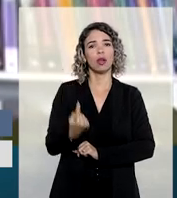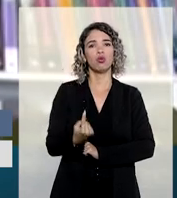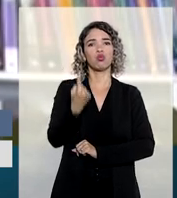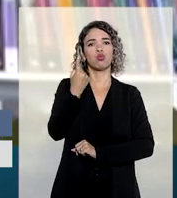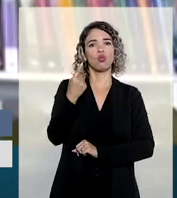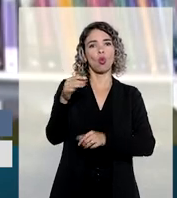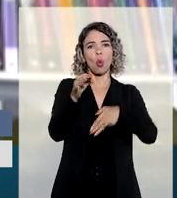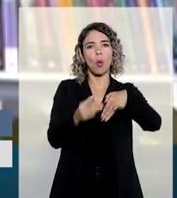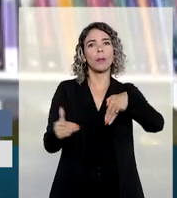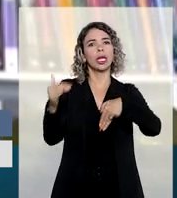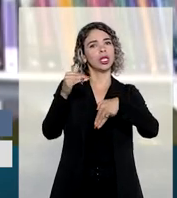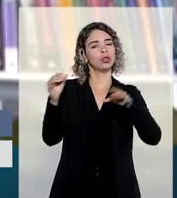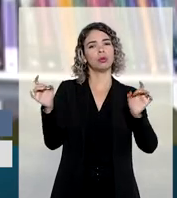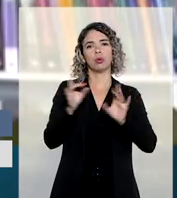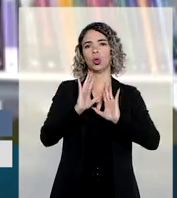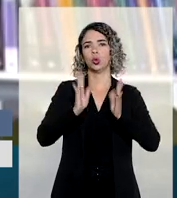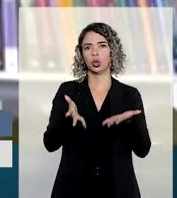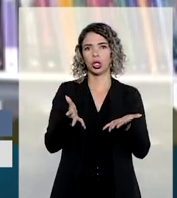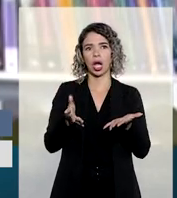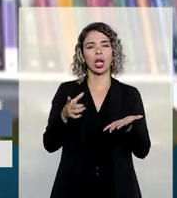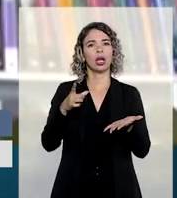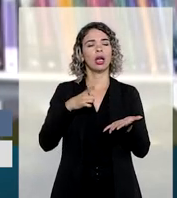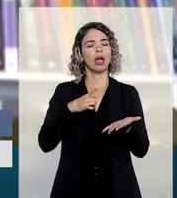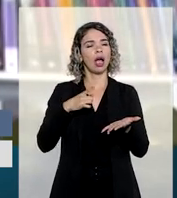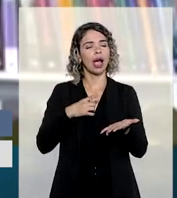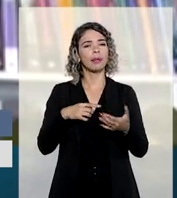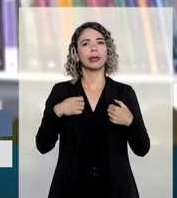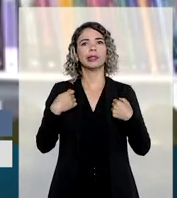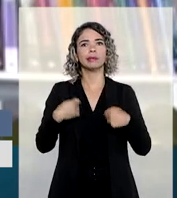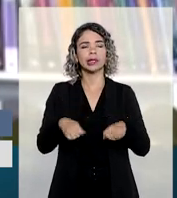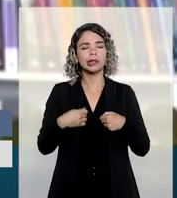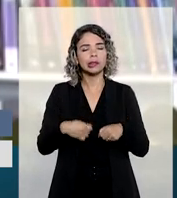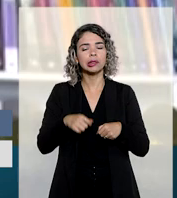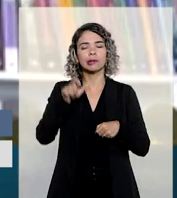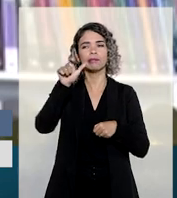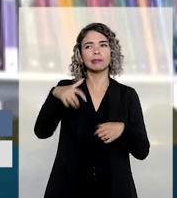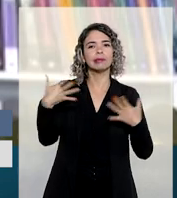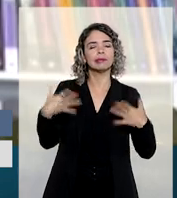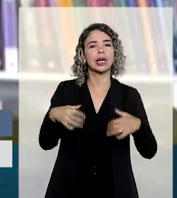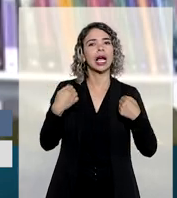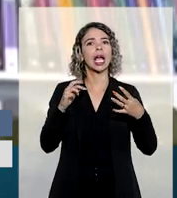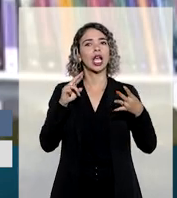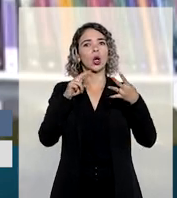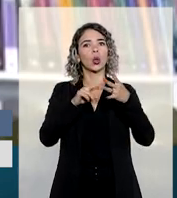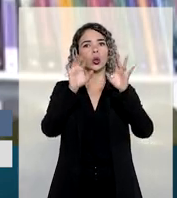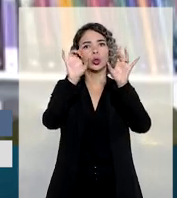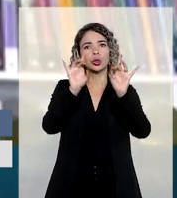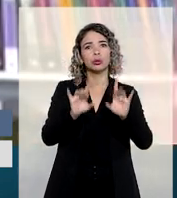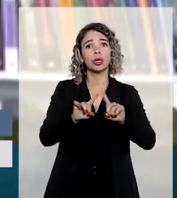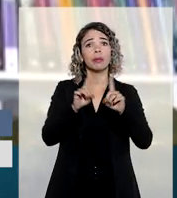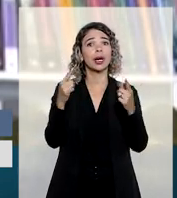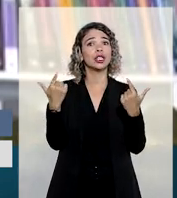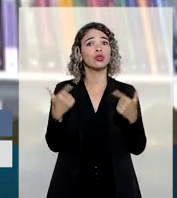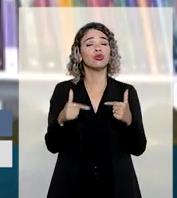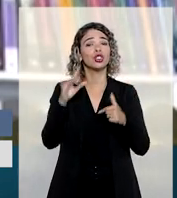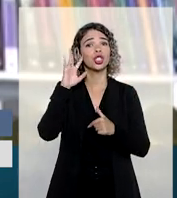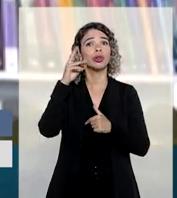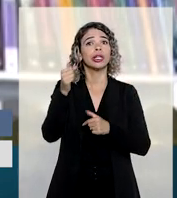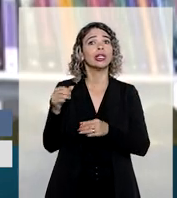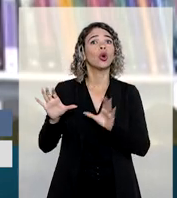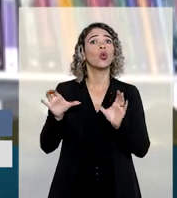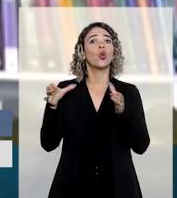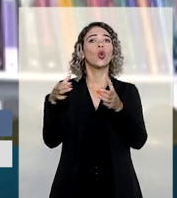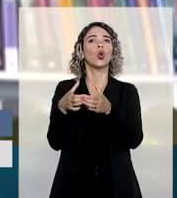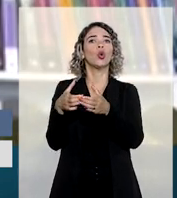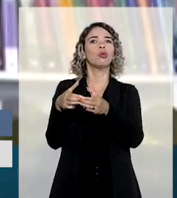embargos de declaração foram julgados por um órgão colegiado com um acórdão. E a parte então tinha que fazer aquele recurso especial, sendo que ela não tinha